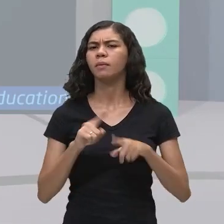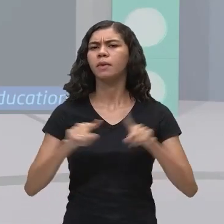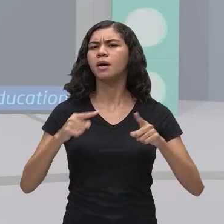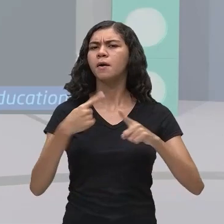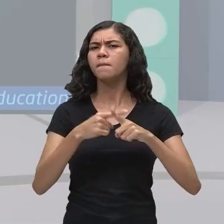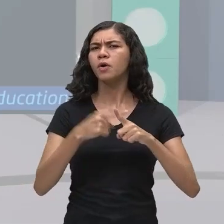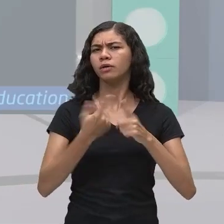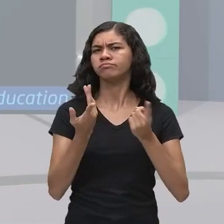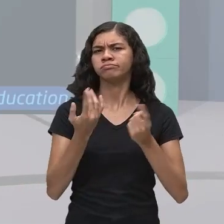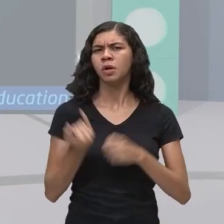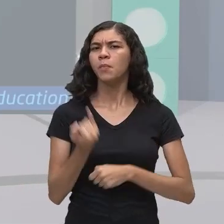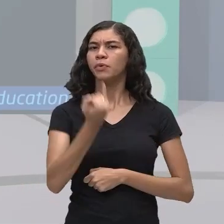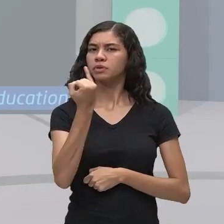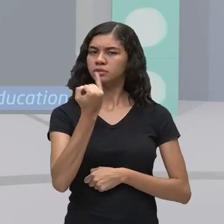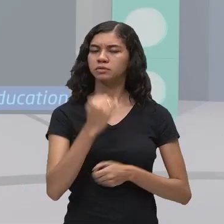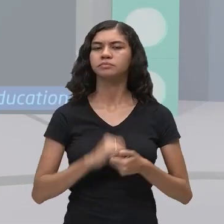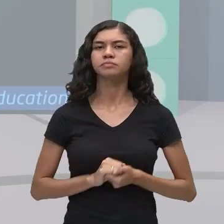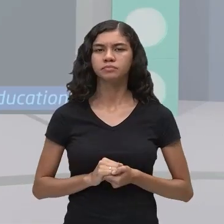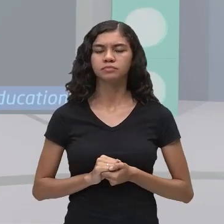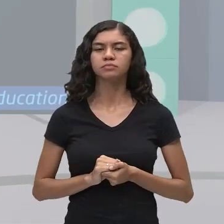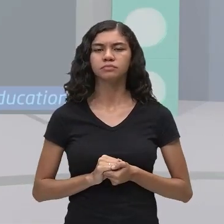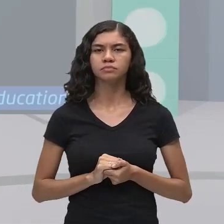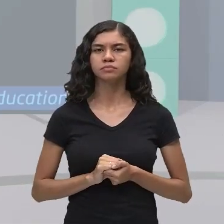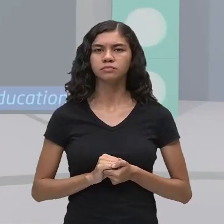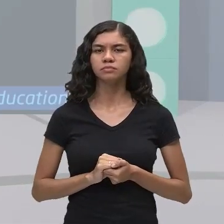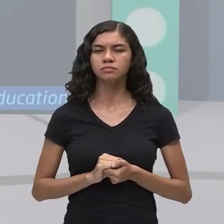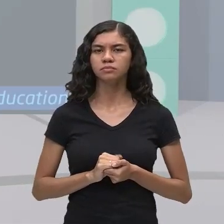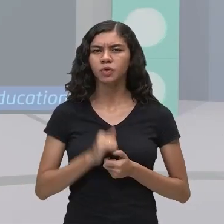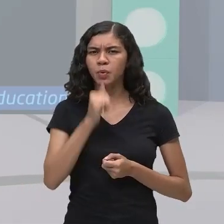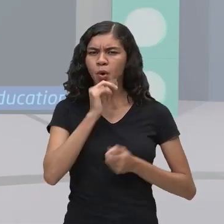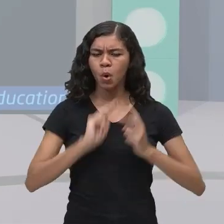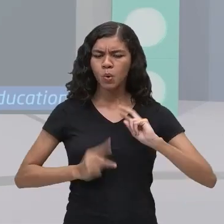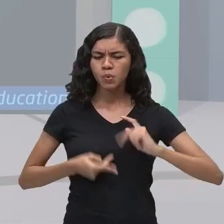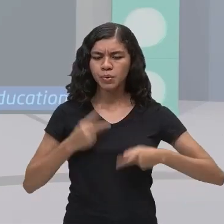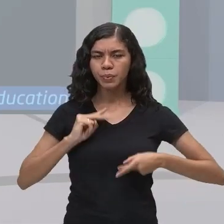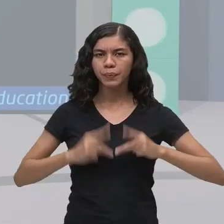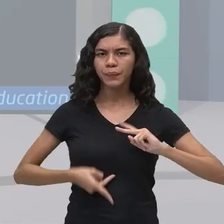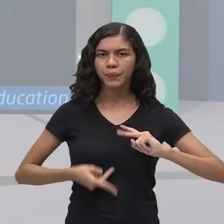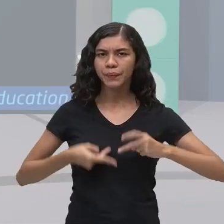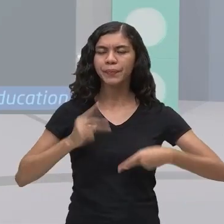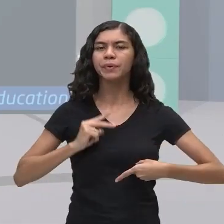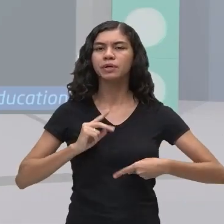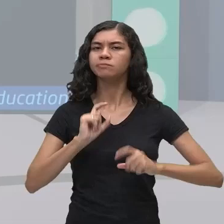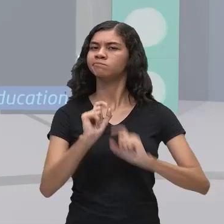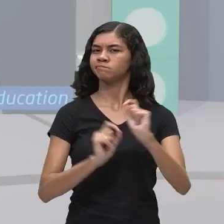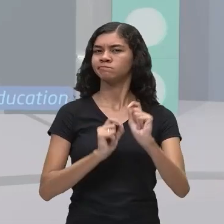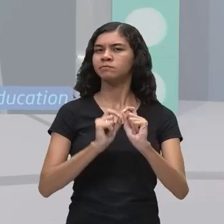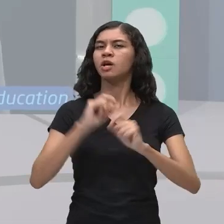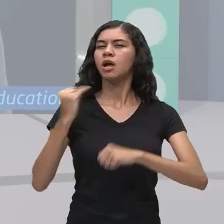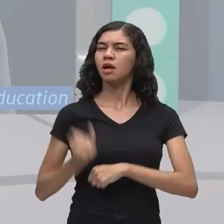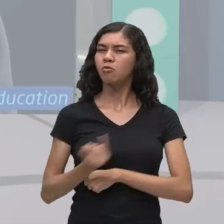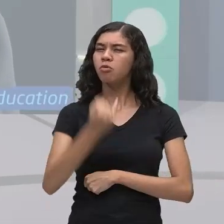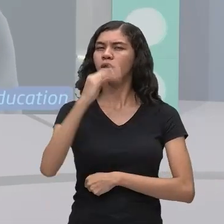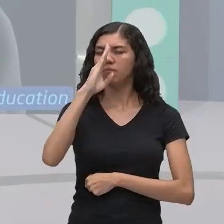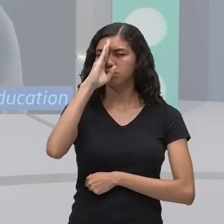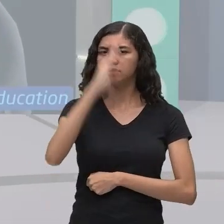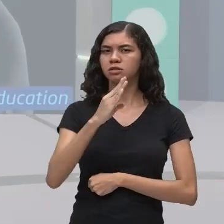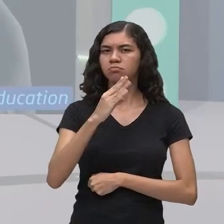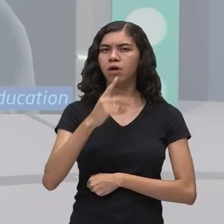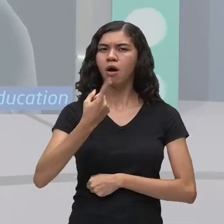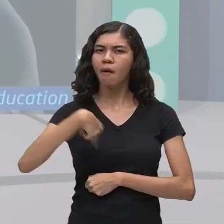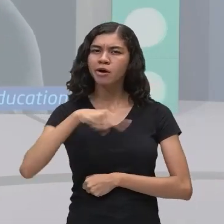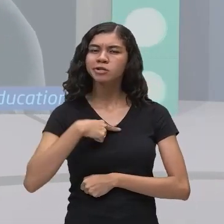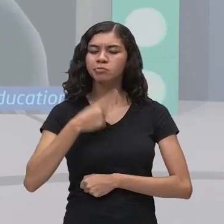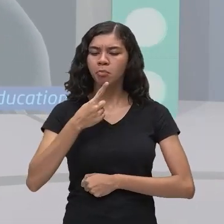é tão importante? Porque ela produz hormônios, ela sintetiza hormônios que são fundamentais para o nosso